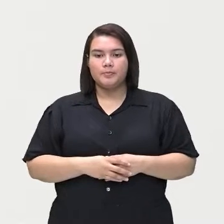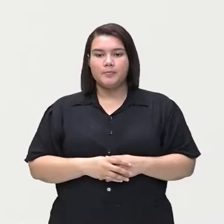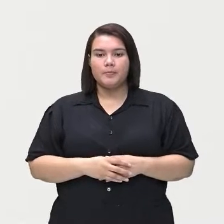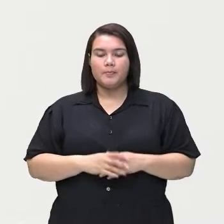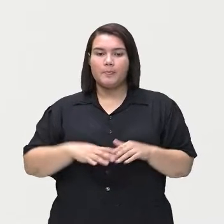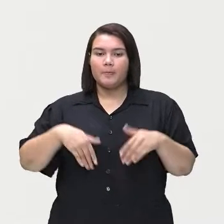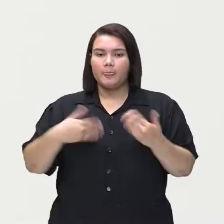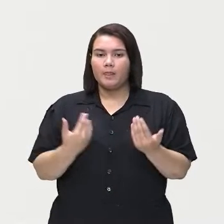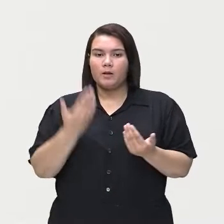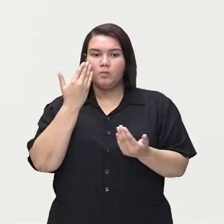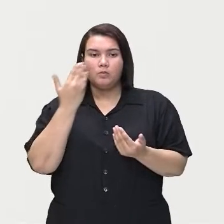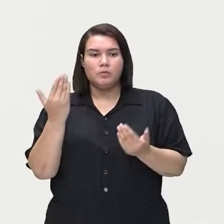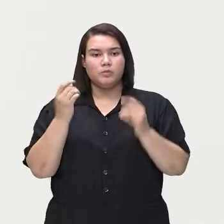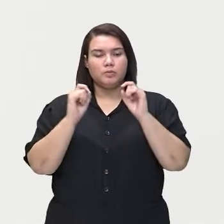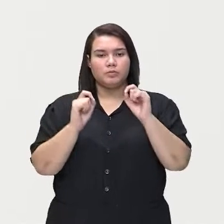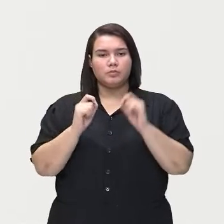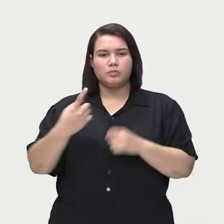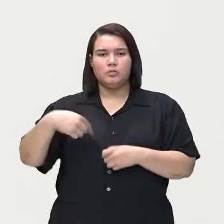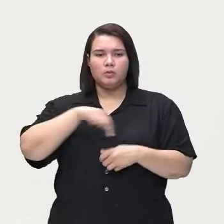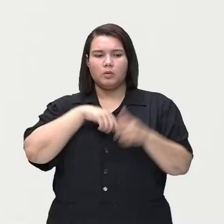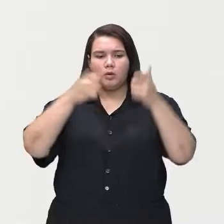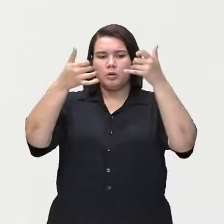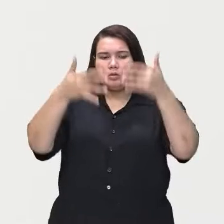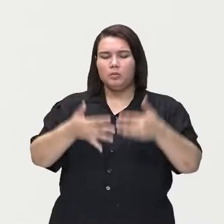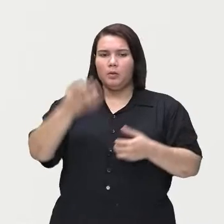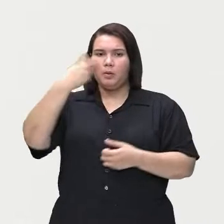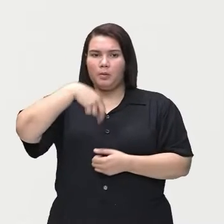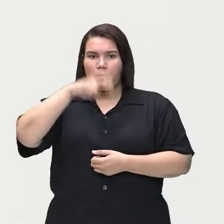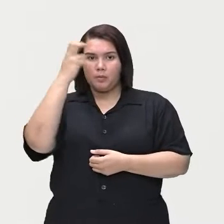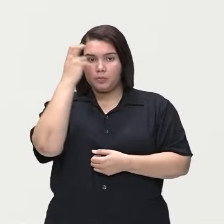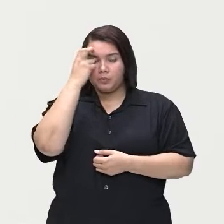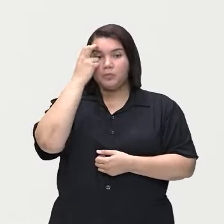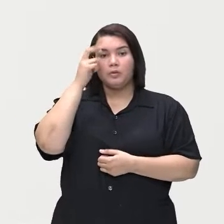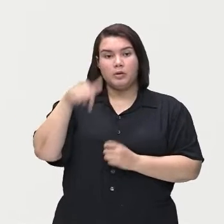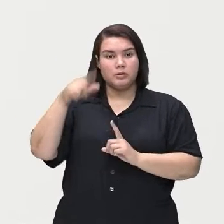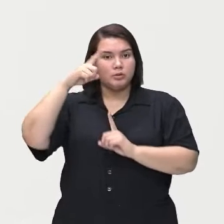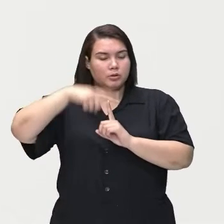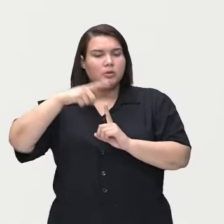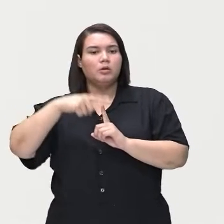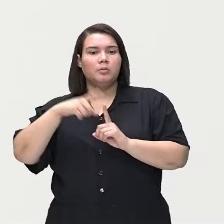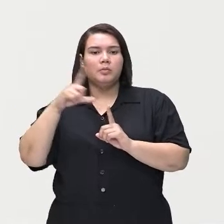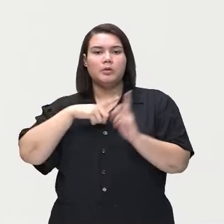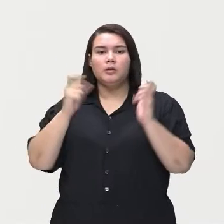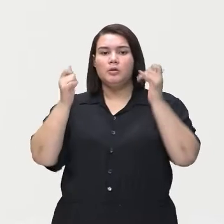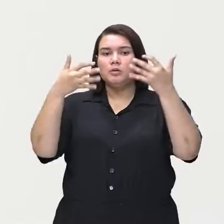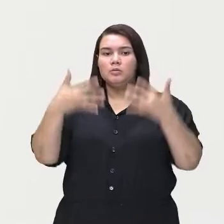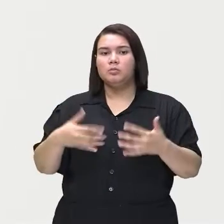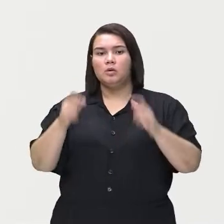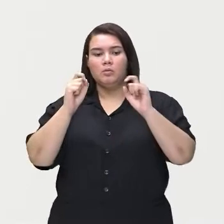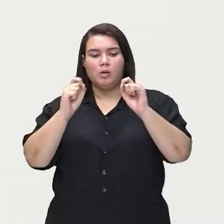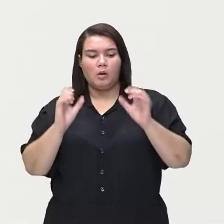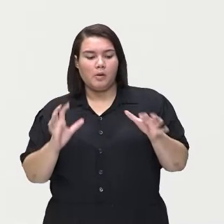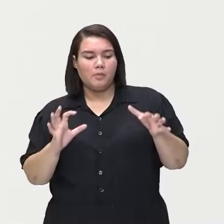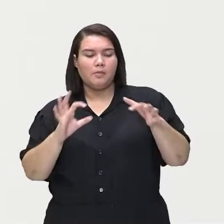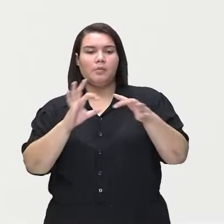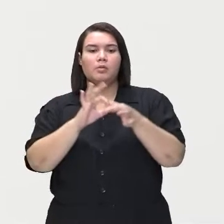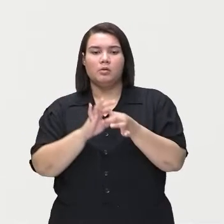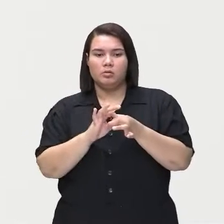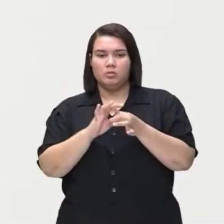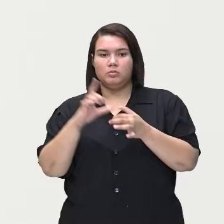galerinha, olha só, quando a gente fala de cultura grego-romana, a gente está falando da junção, aí,